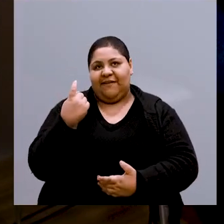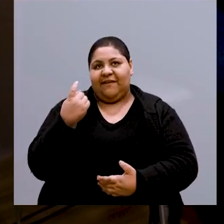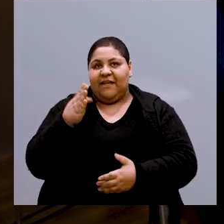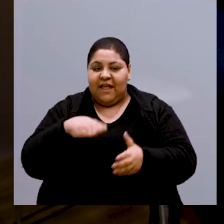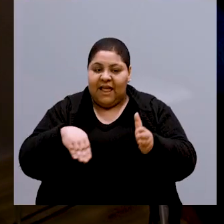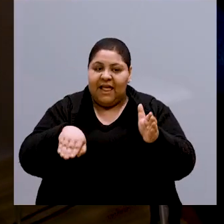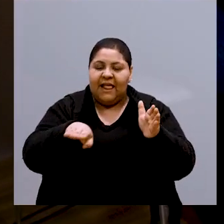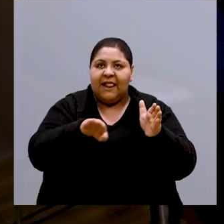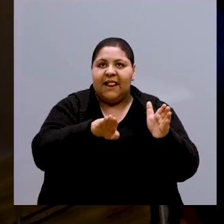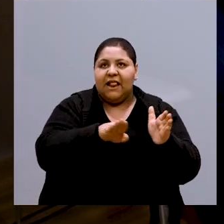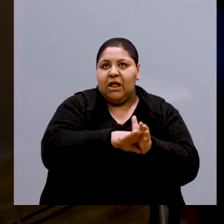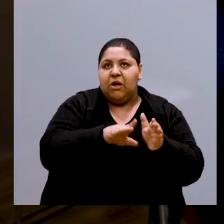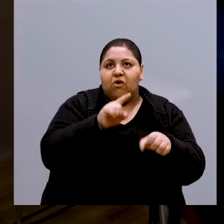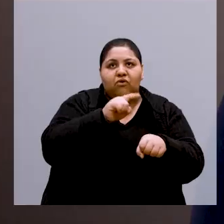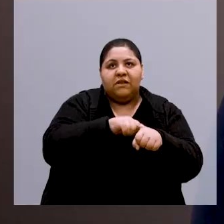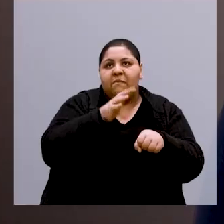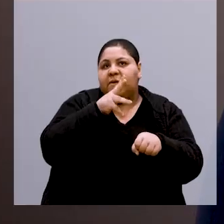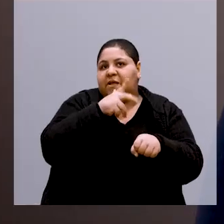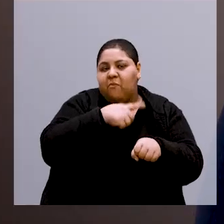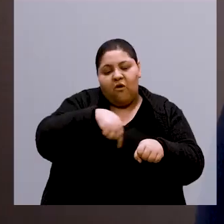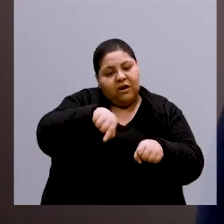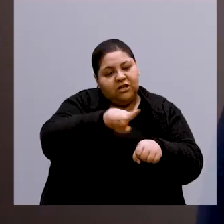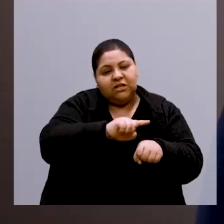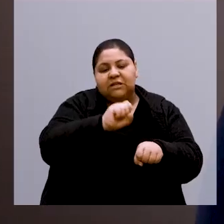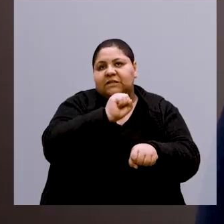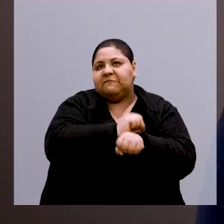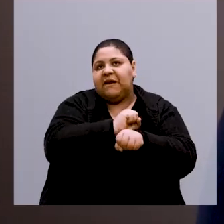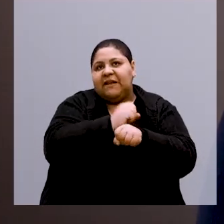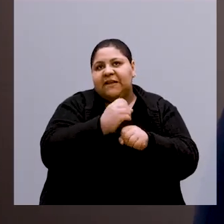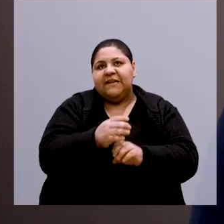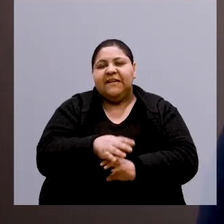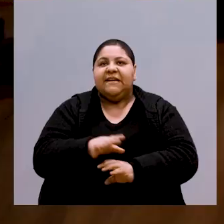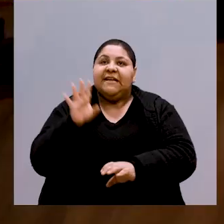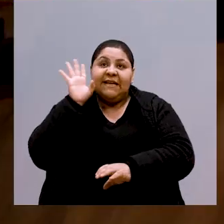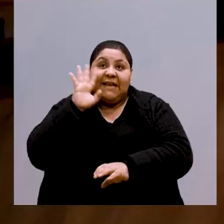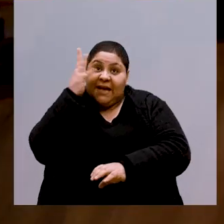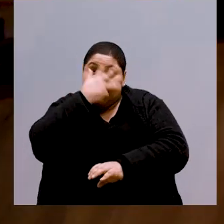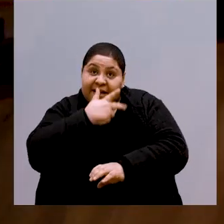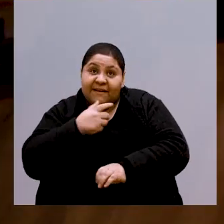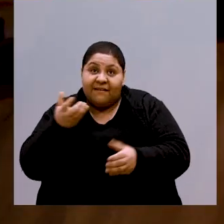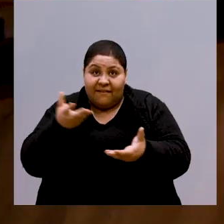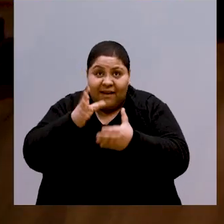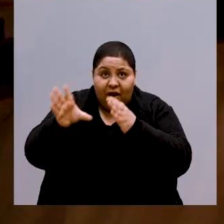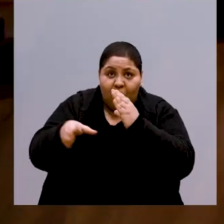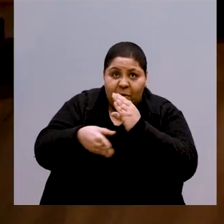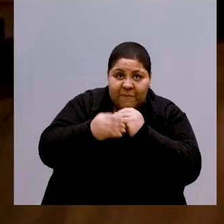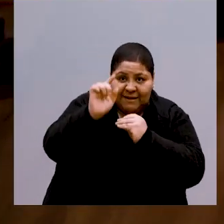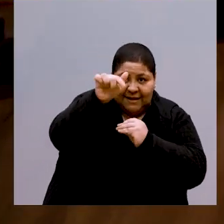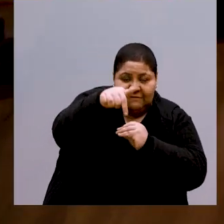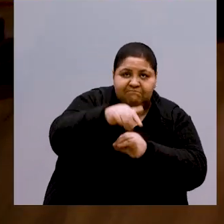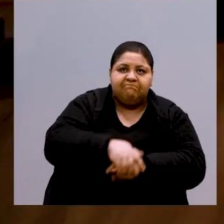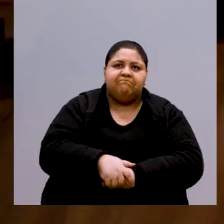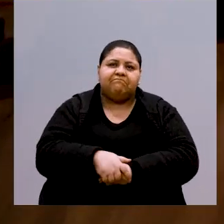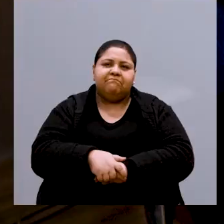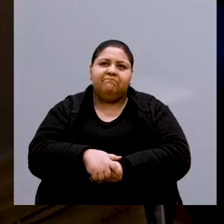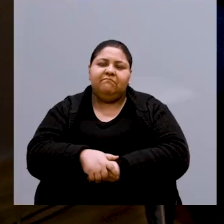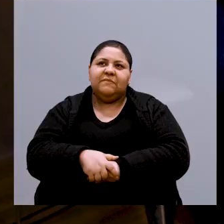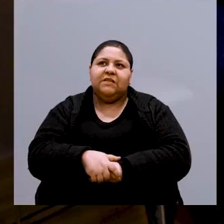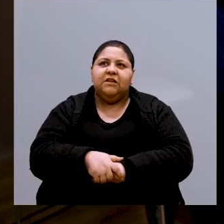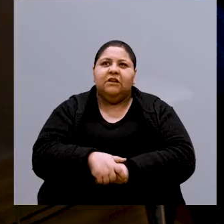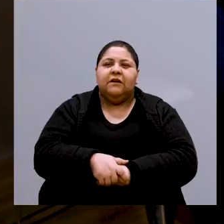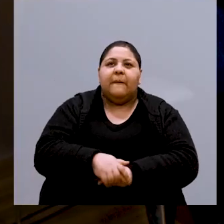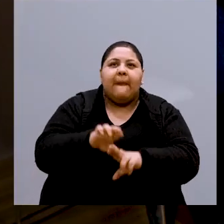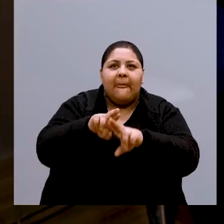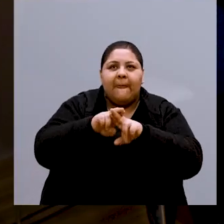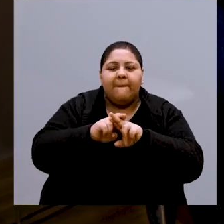única. Então, entra ali, quanto tempo precisar, a gente está aceitando ali. Ah, que legal, que bonito isso. Quer complementar com alguma coisa? Sim, eu queria